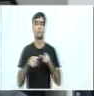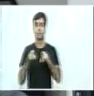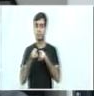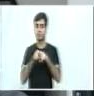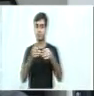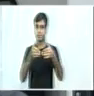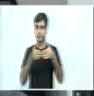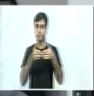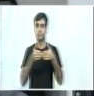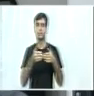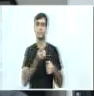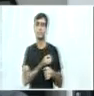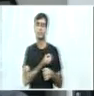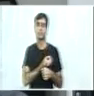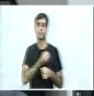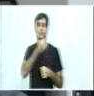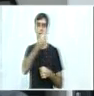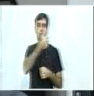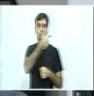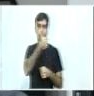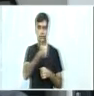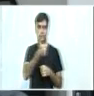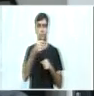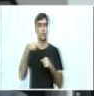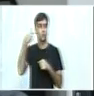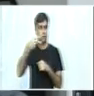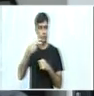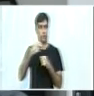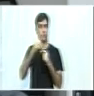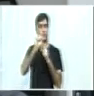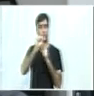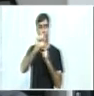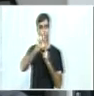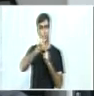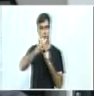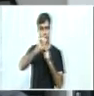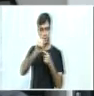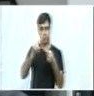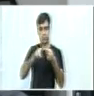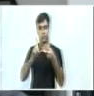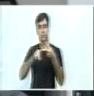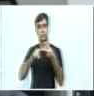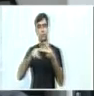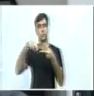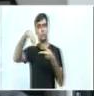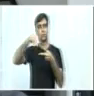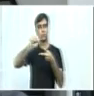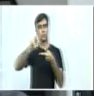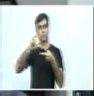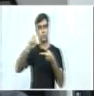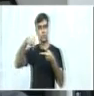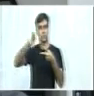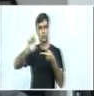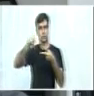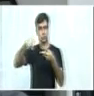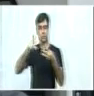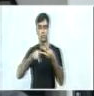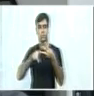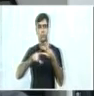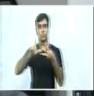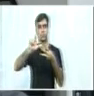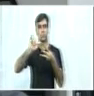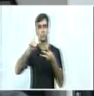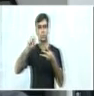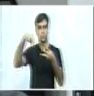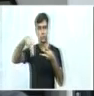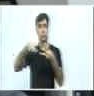Requerimento 021 dos vereadores Sérgio Norfino, Marcos Nunes e Lidson Lenner. Requer que